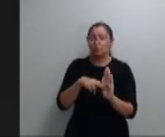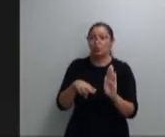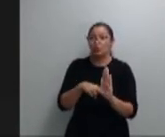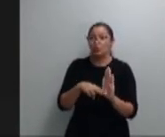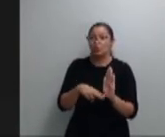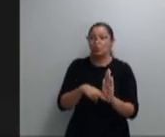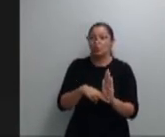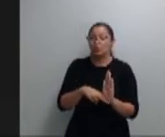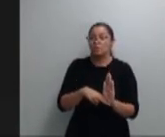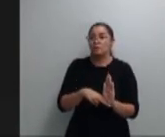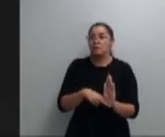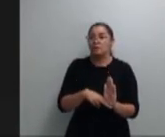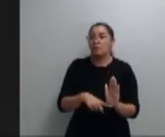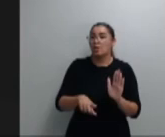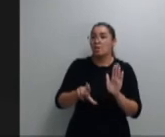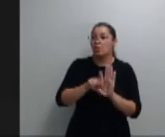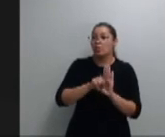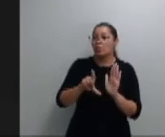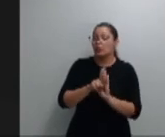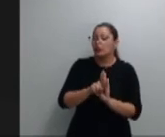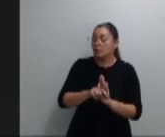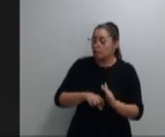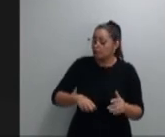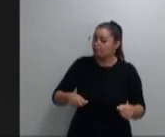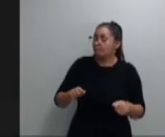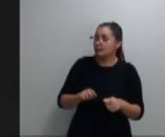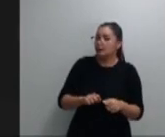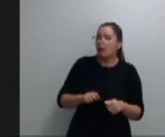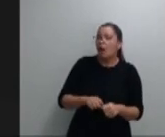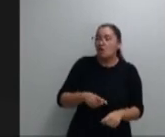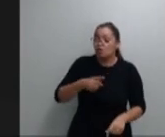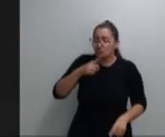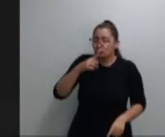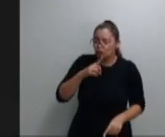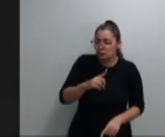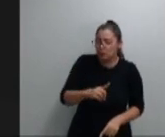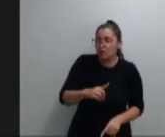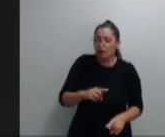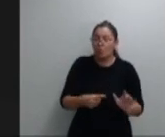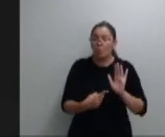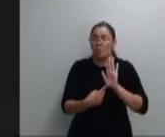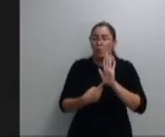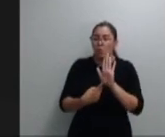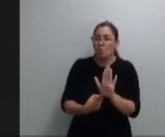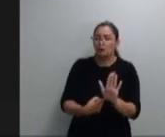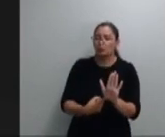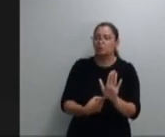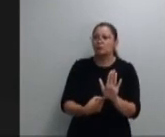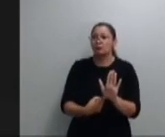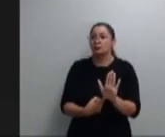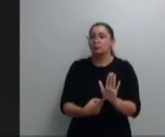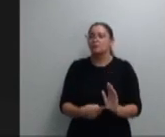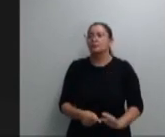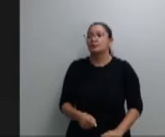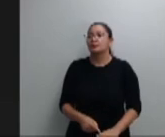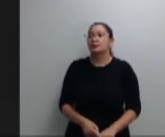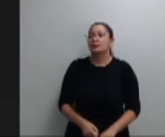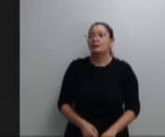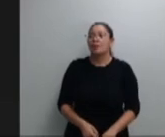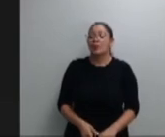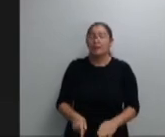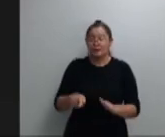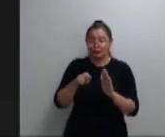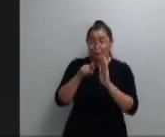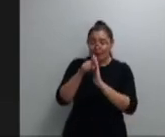égide da lei revogada admitia-se a apresentação do ato de concentração para exame em